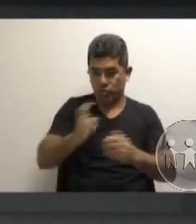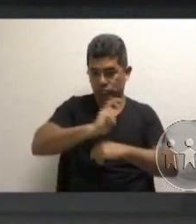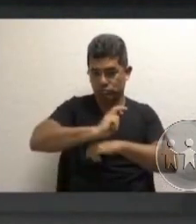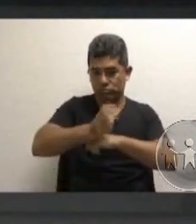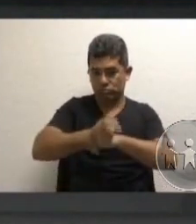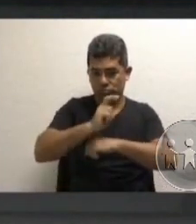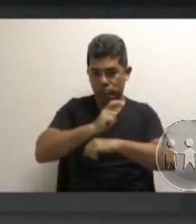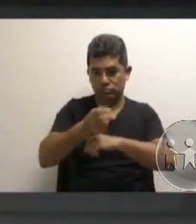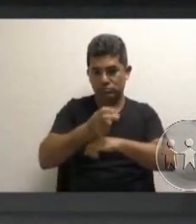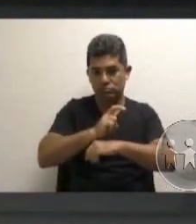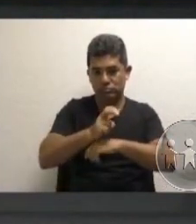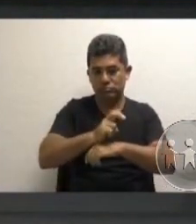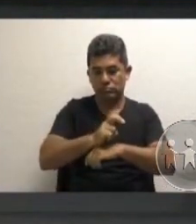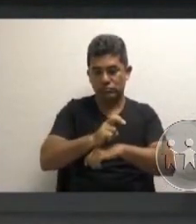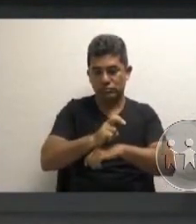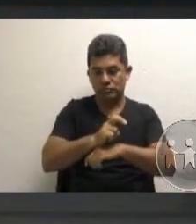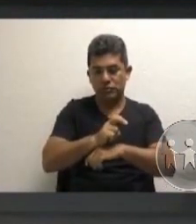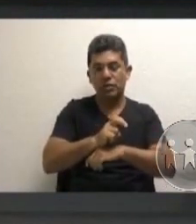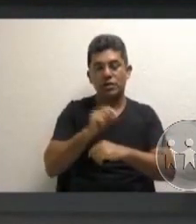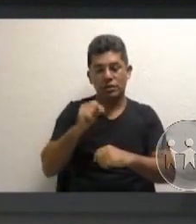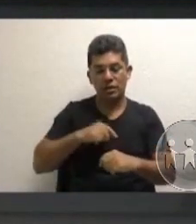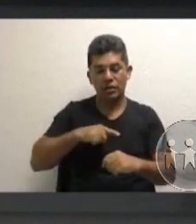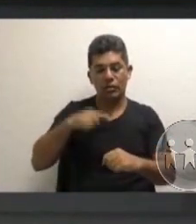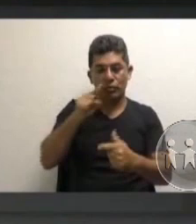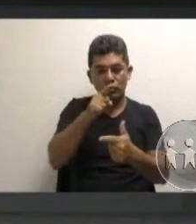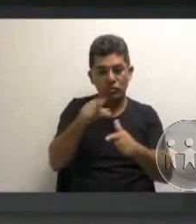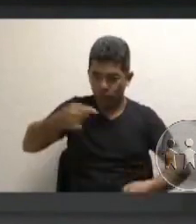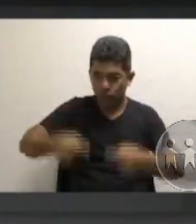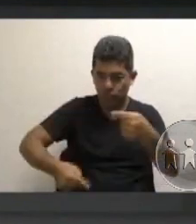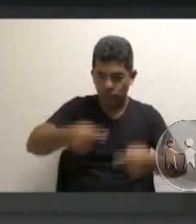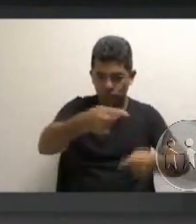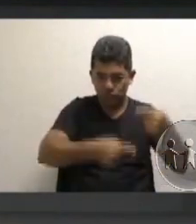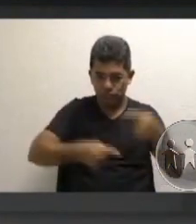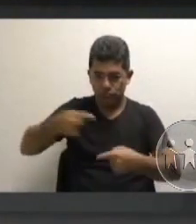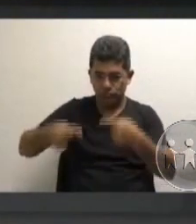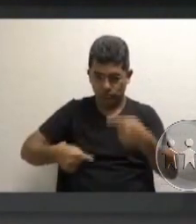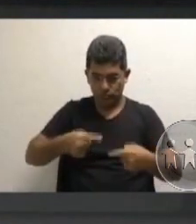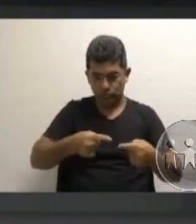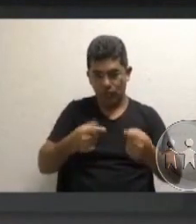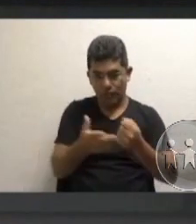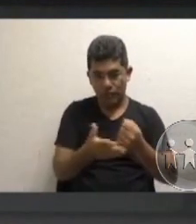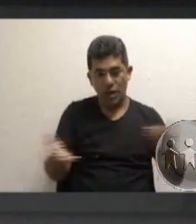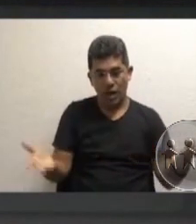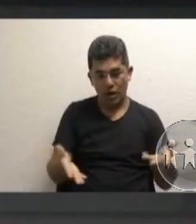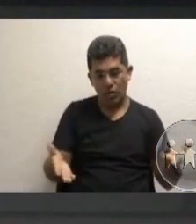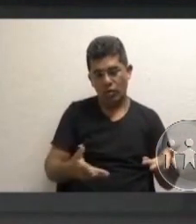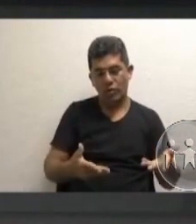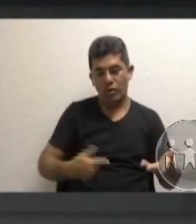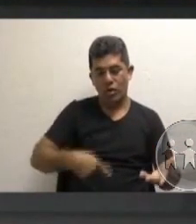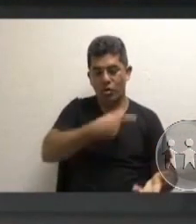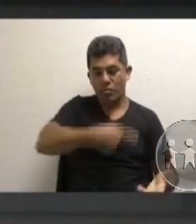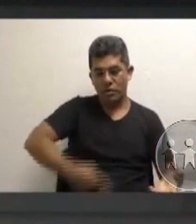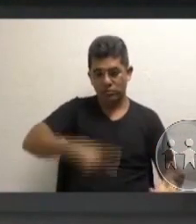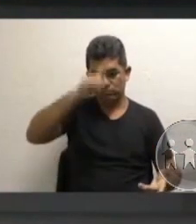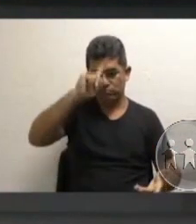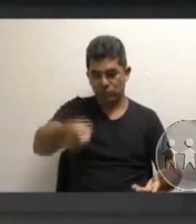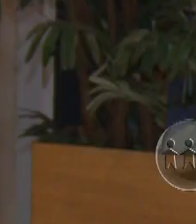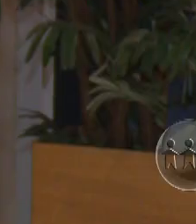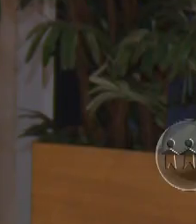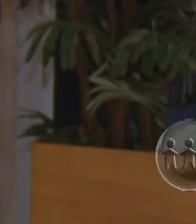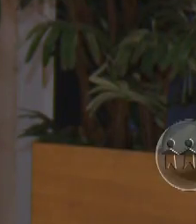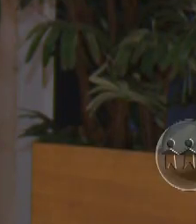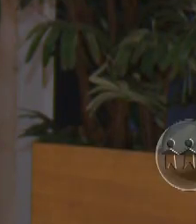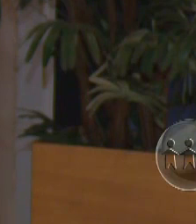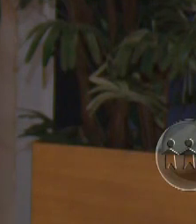em face do governador e vice-governador do estado do Amazonas, determino o prosseguimento dos processos.